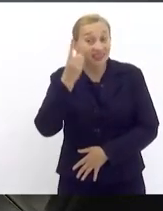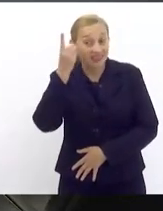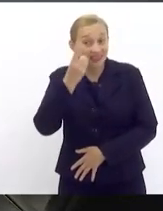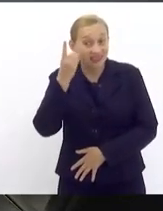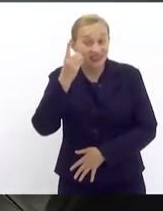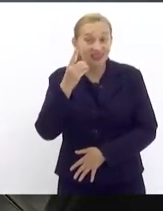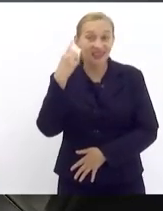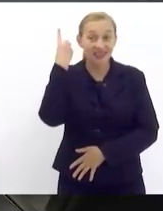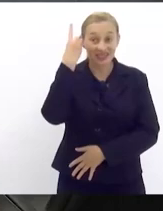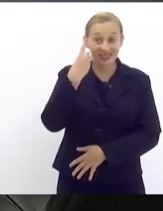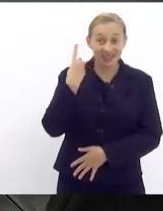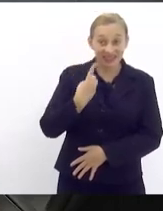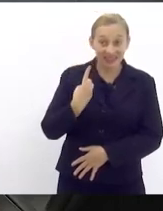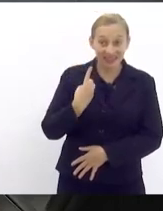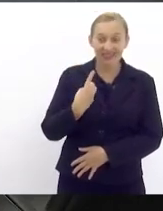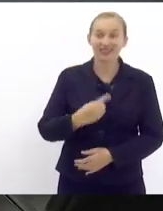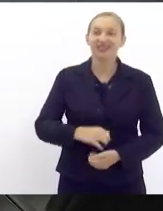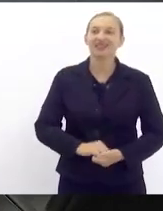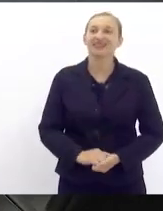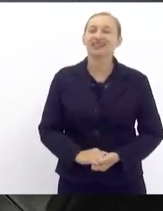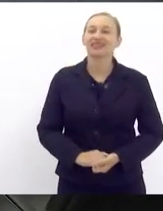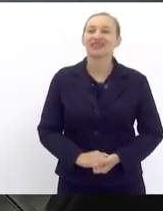Dani Monteiro